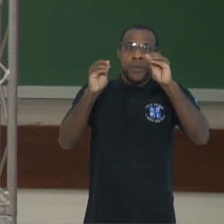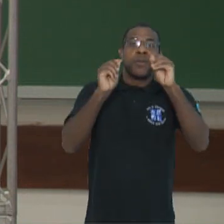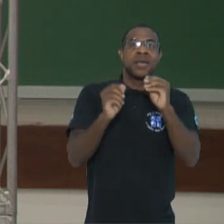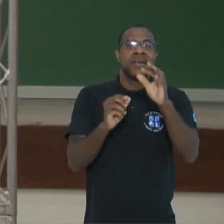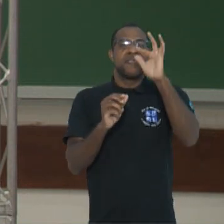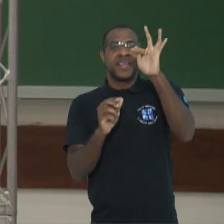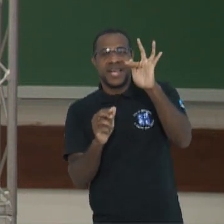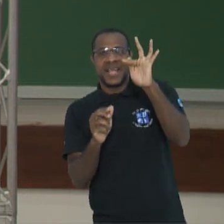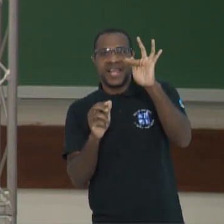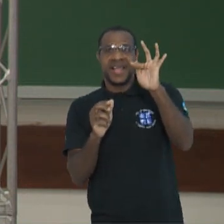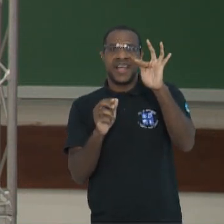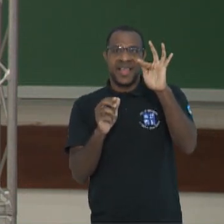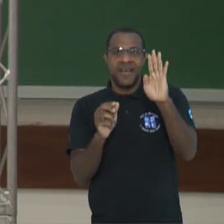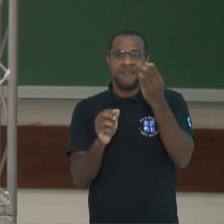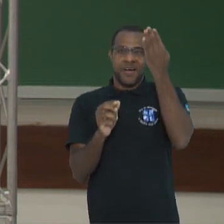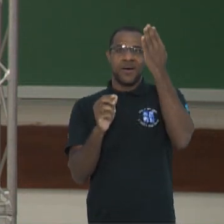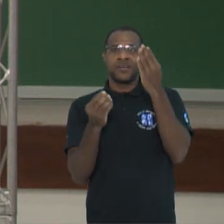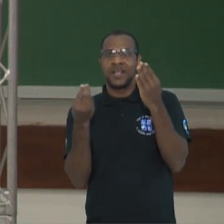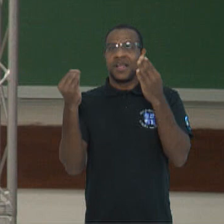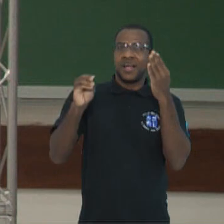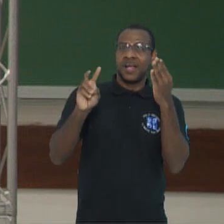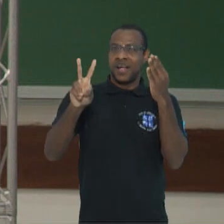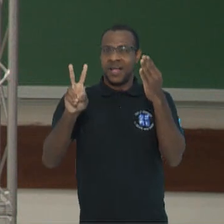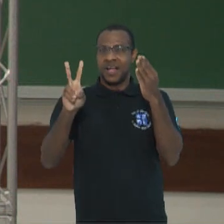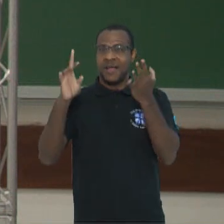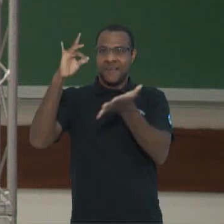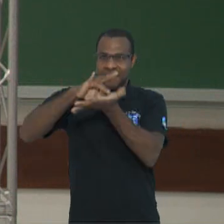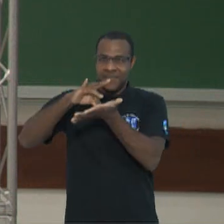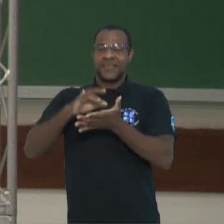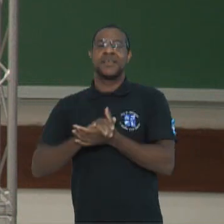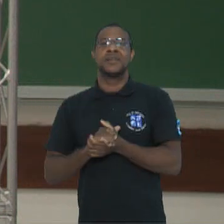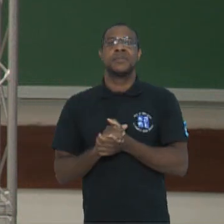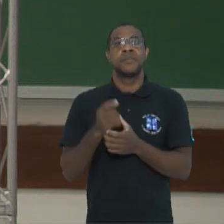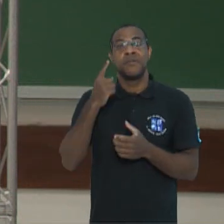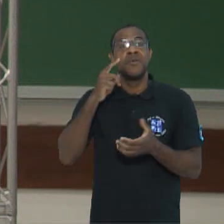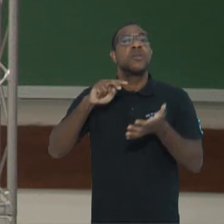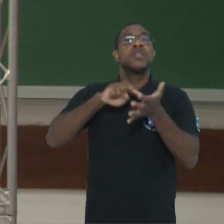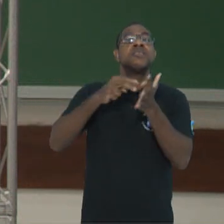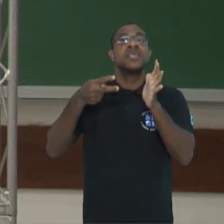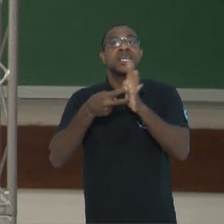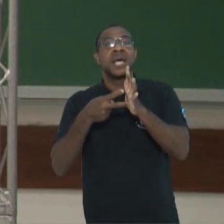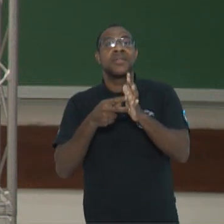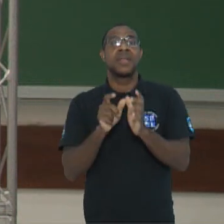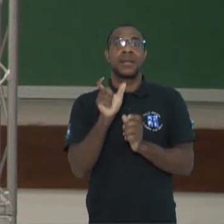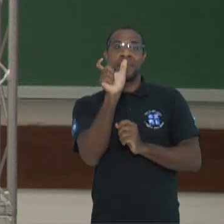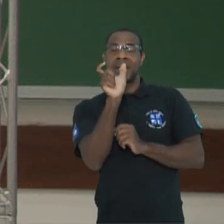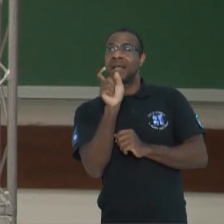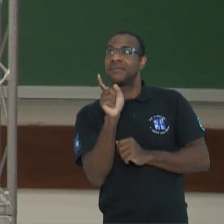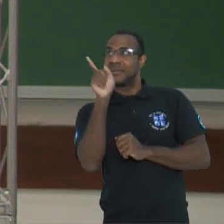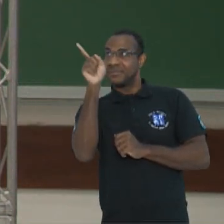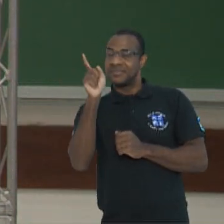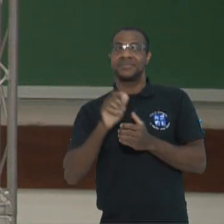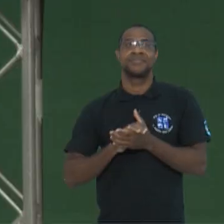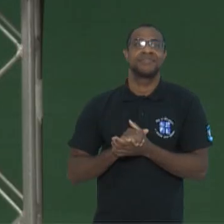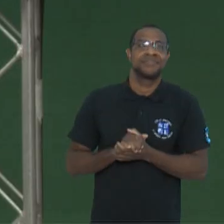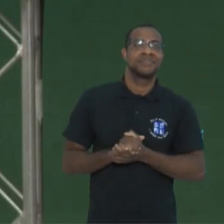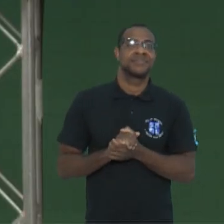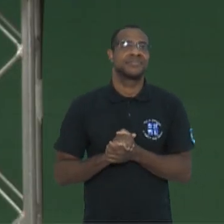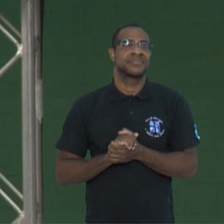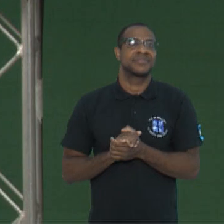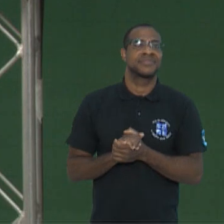segunda para vocês indicarem qual é o significado da palavra quotes ou citação. Então vamos